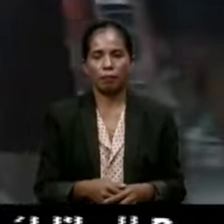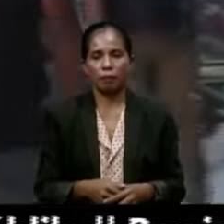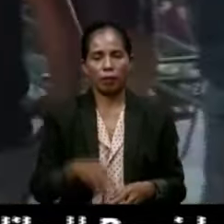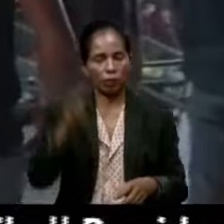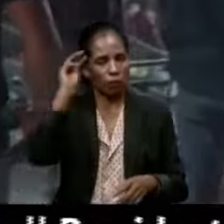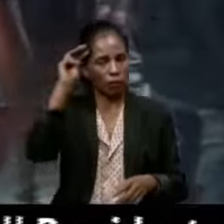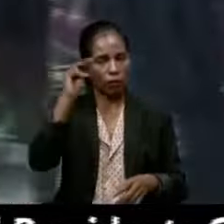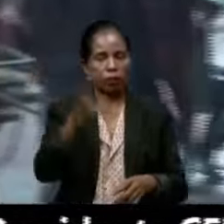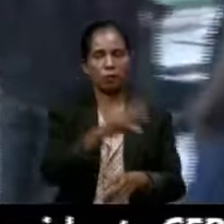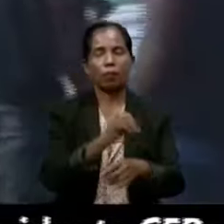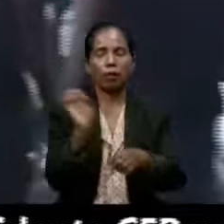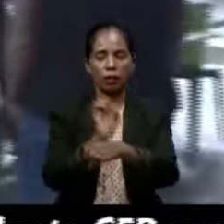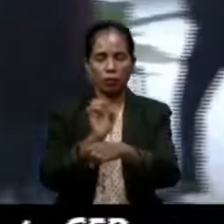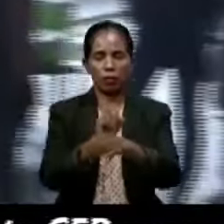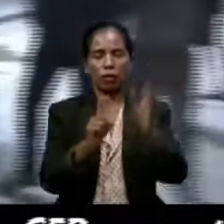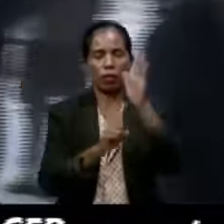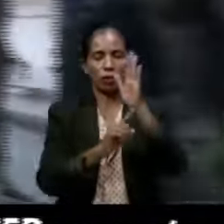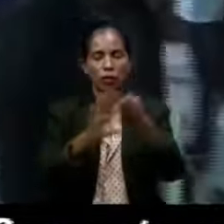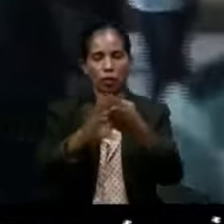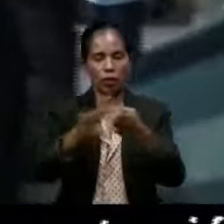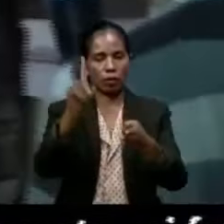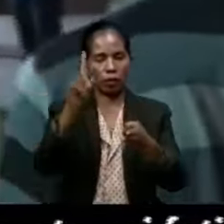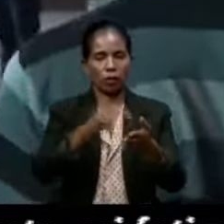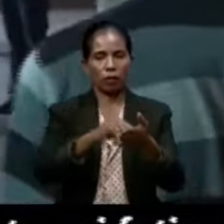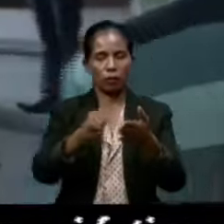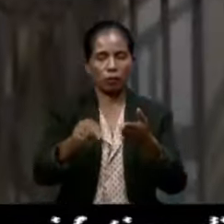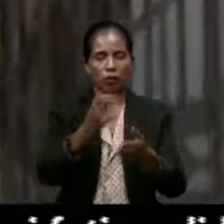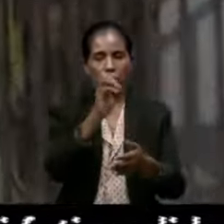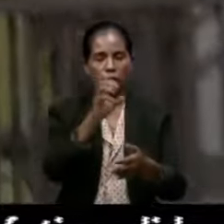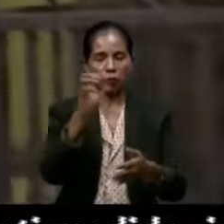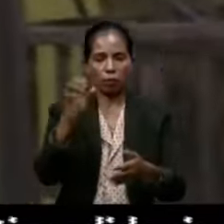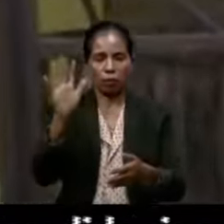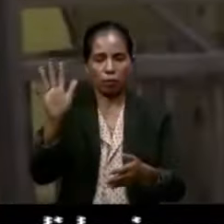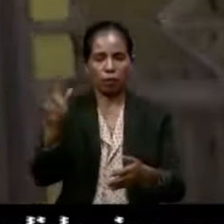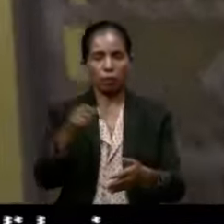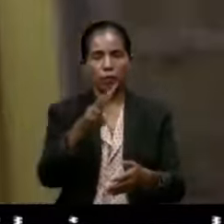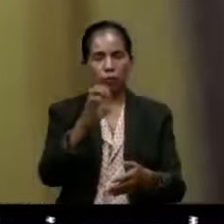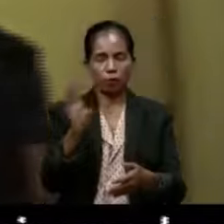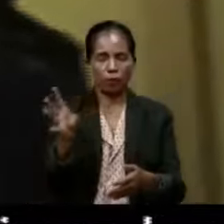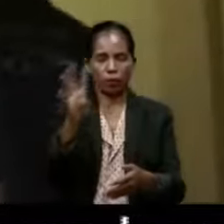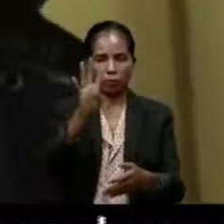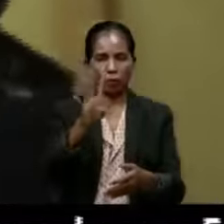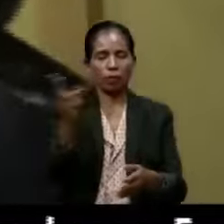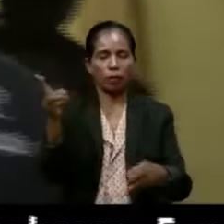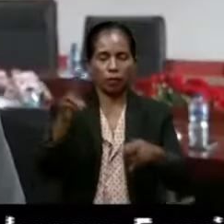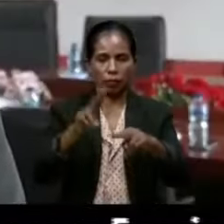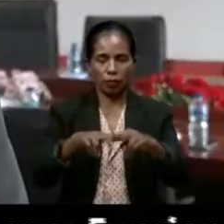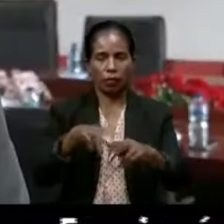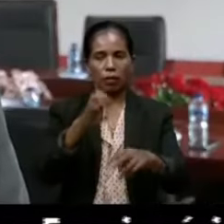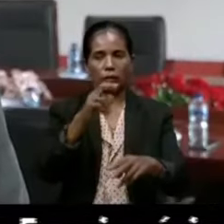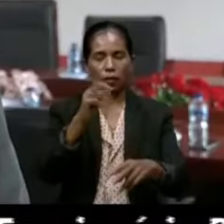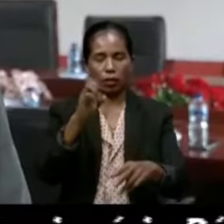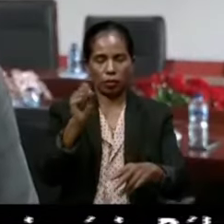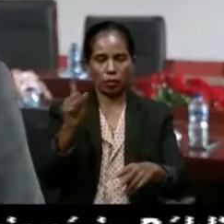Ministro Coordenador do Assunto Econômico, Rato de Espaço Ida, o número Mamuk Mamuk Lima, para Ringoron Resinghat, Julio Estendetan, mandato Ernesto